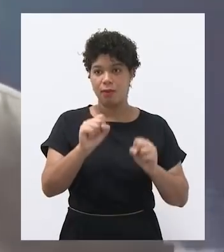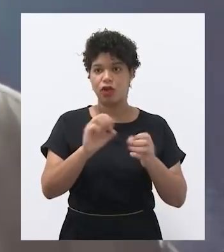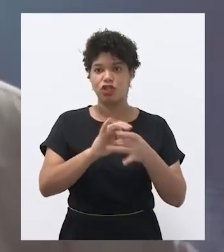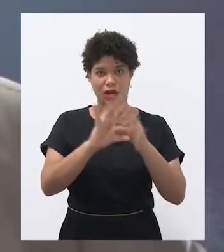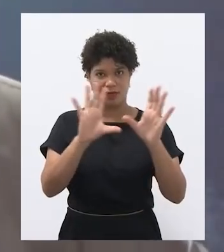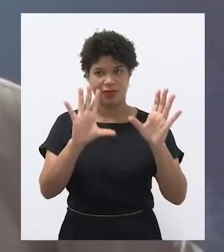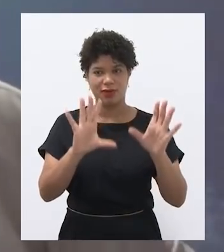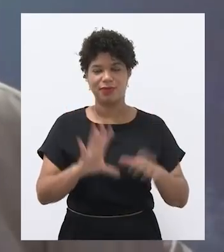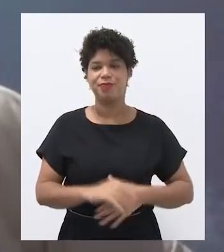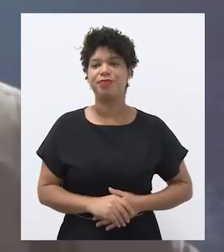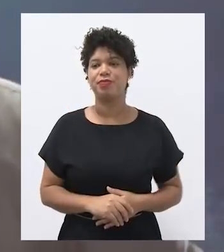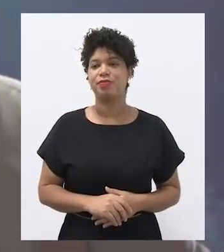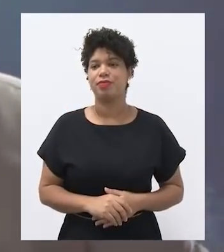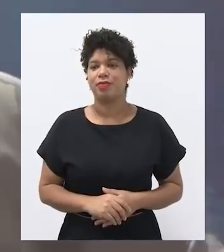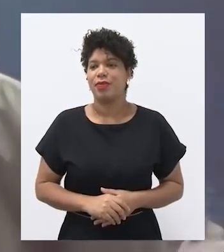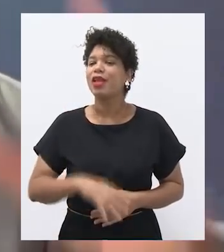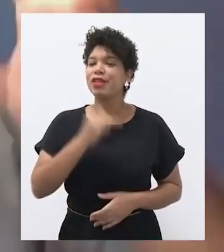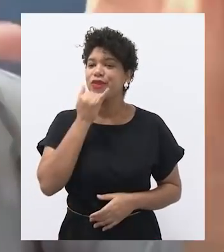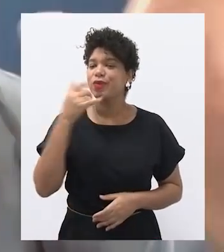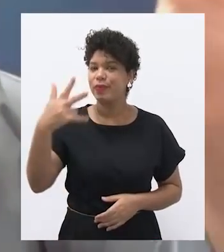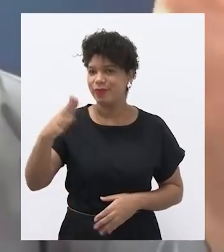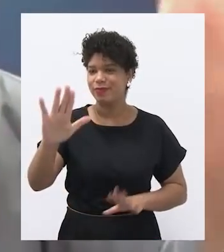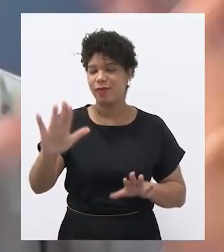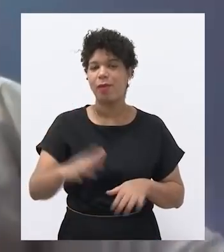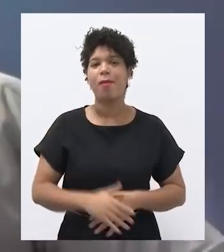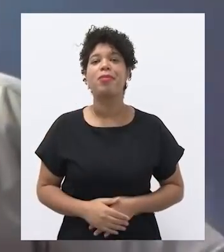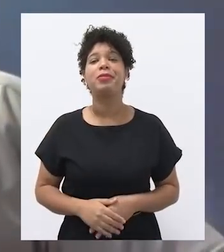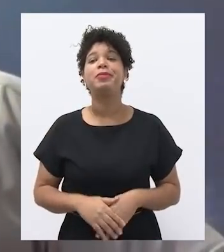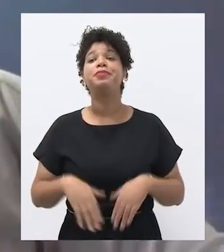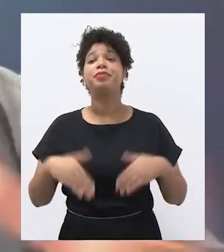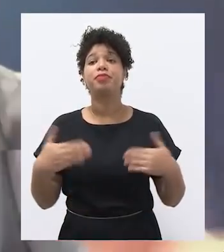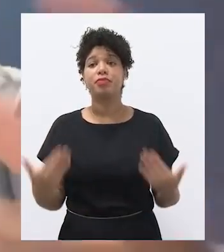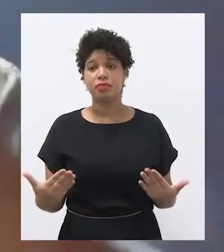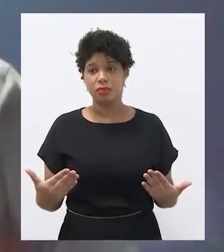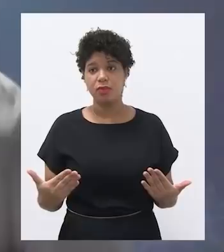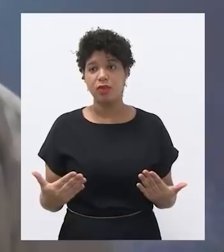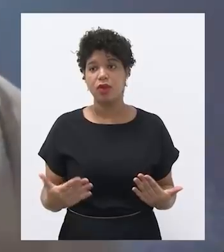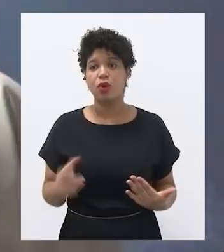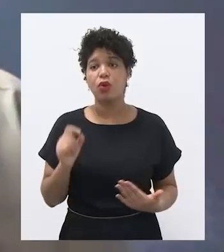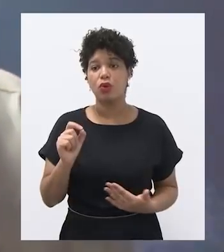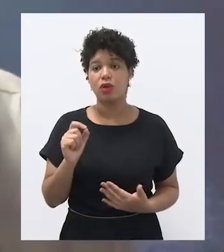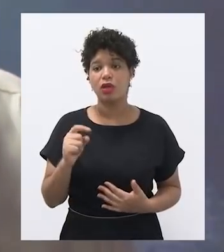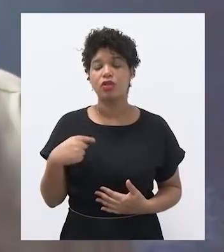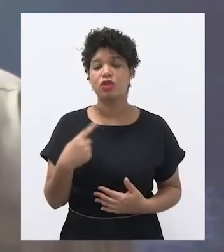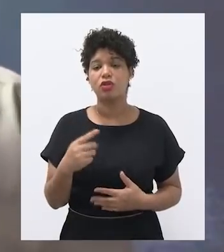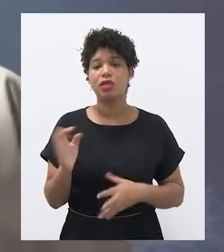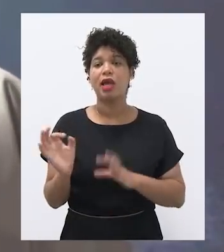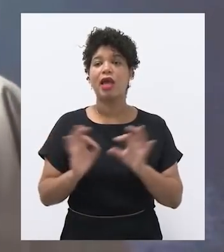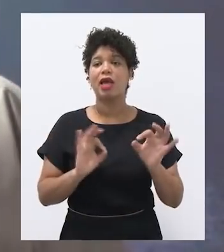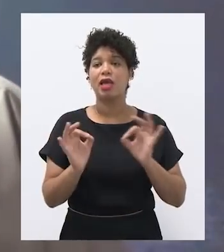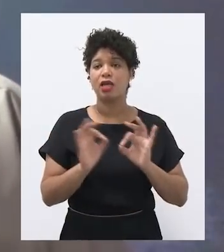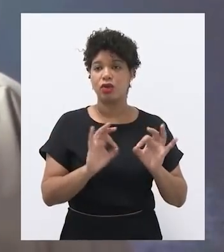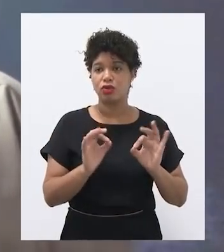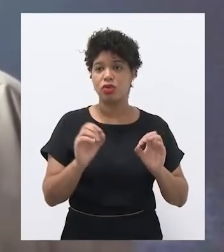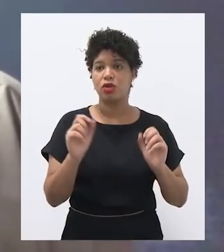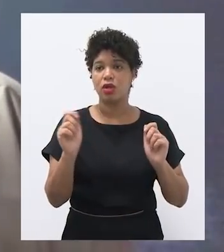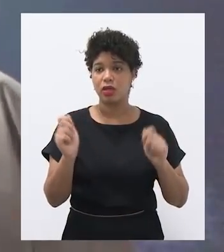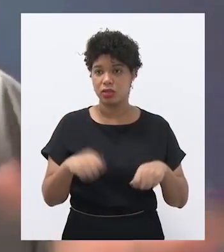precisar. Desculpem. Então, eles pegam esses recursos, atualizam esses recursos de